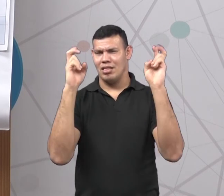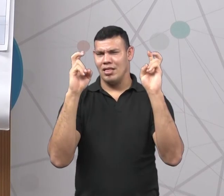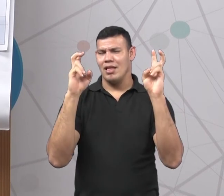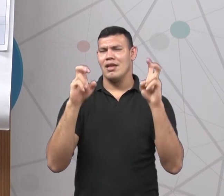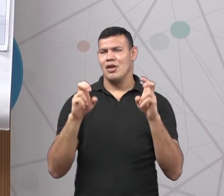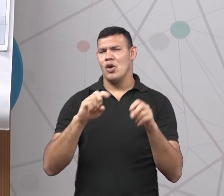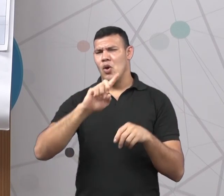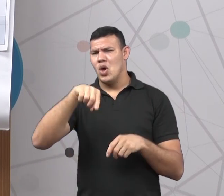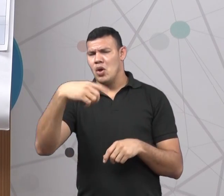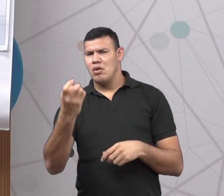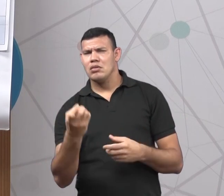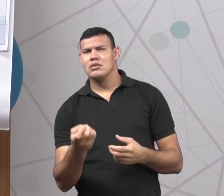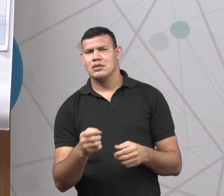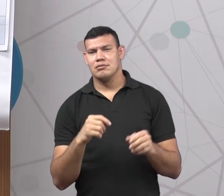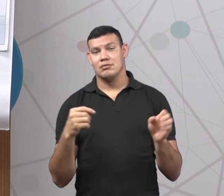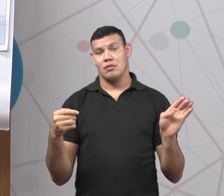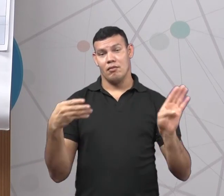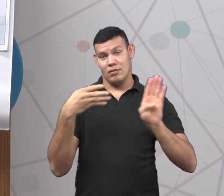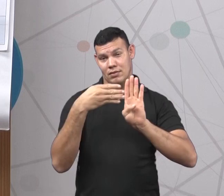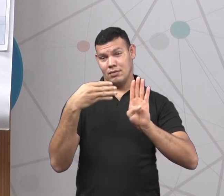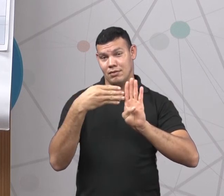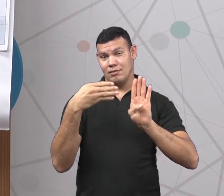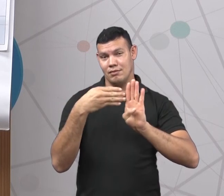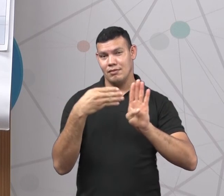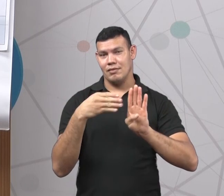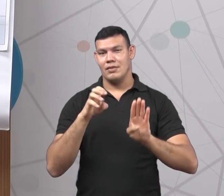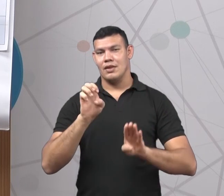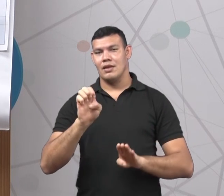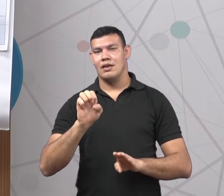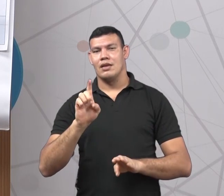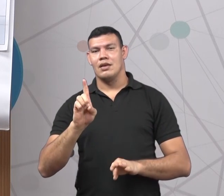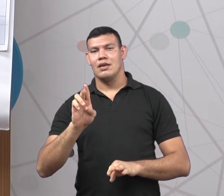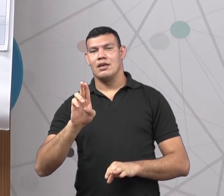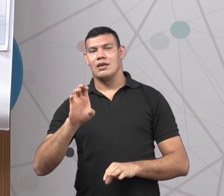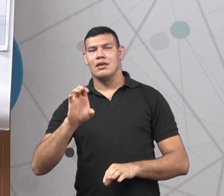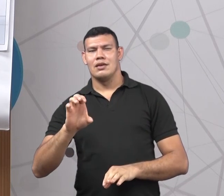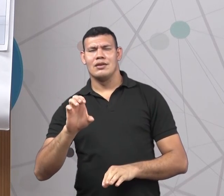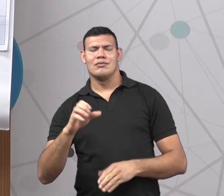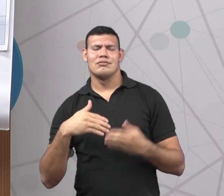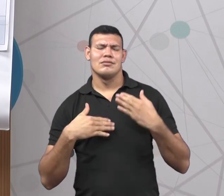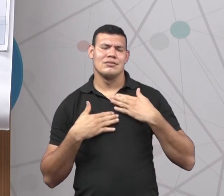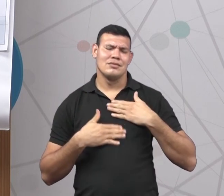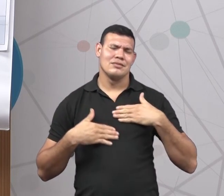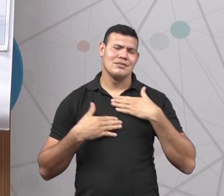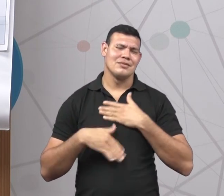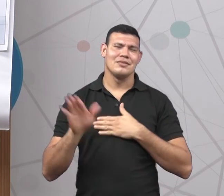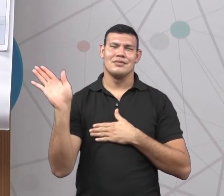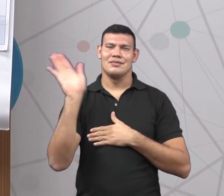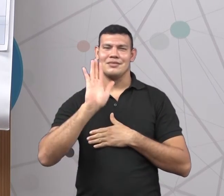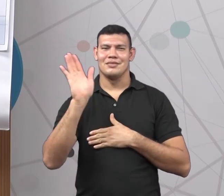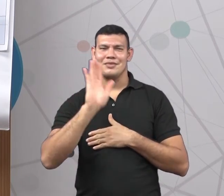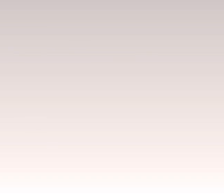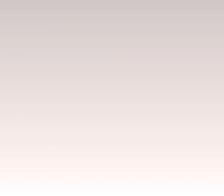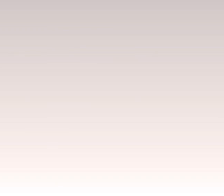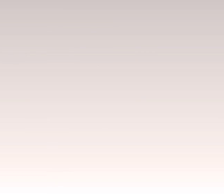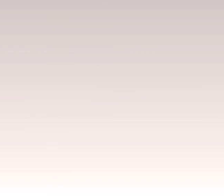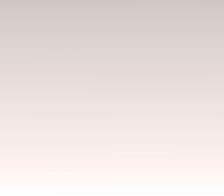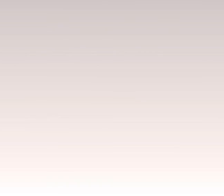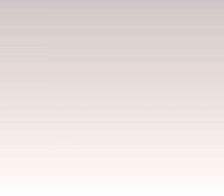não esqueça de acessar a nossa plataforma Eduque, tá bom? Então foi um prazer, até a próxima.